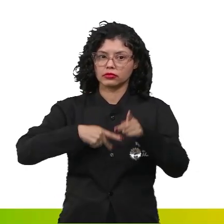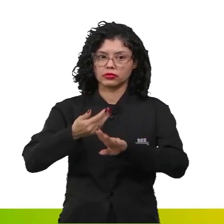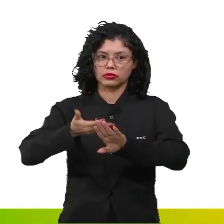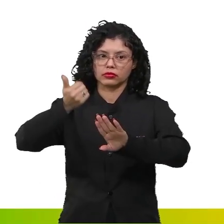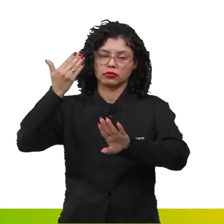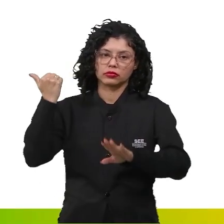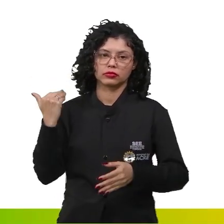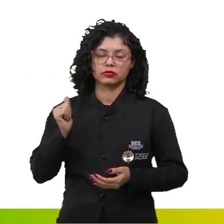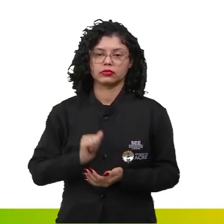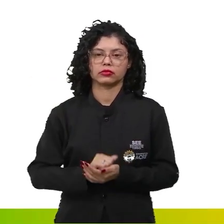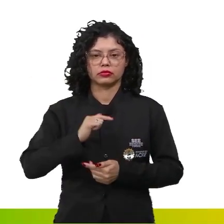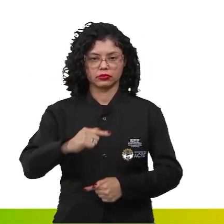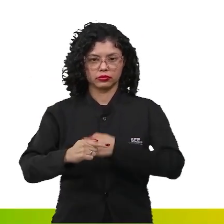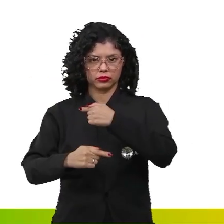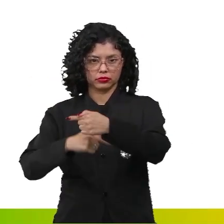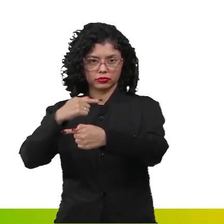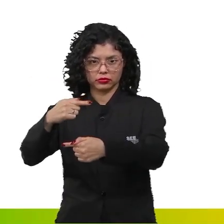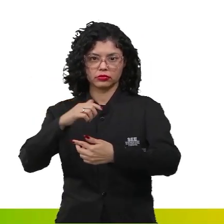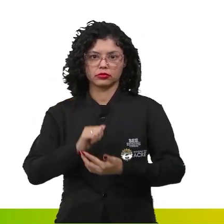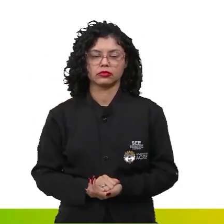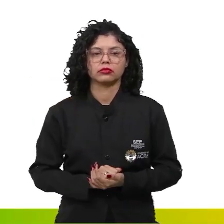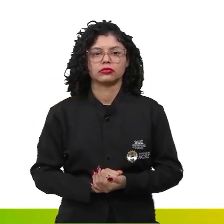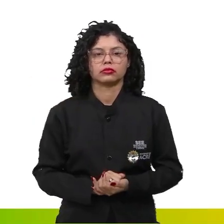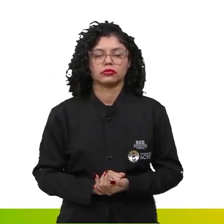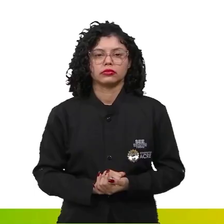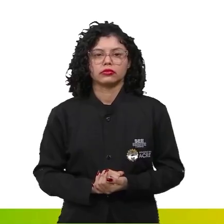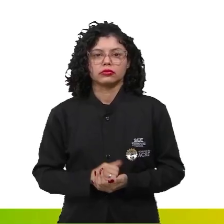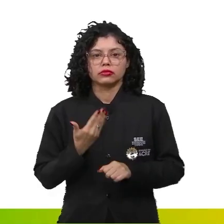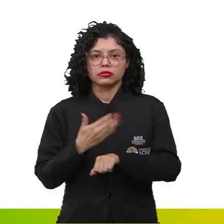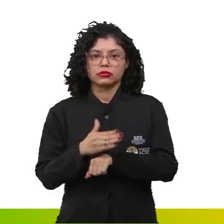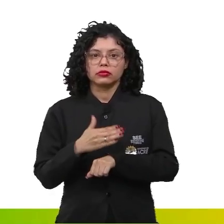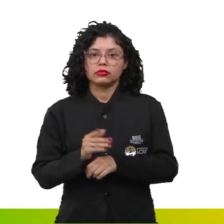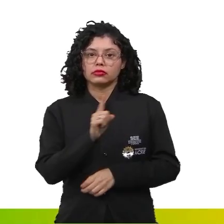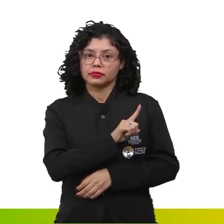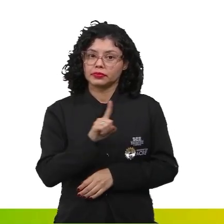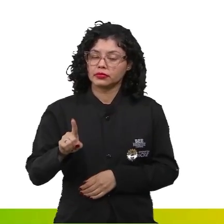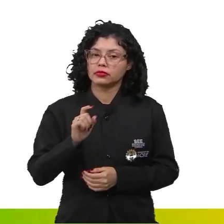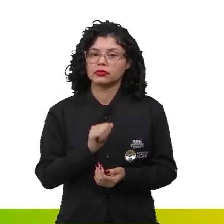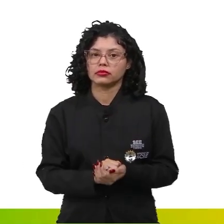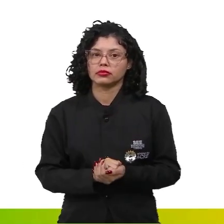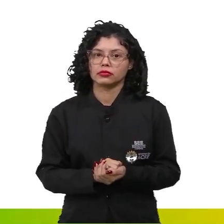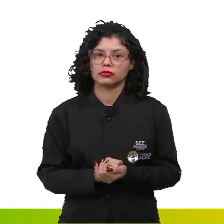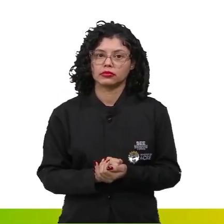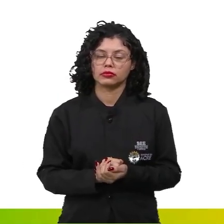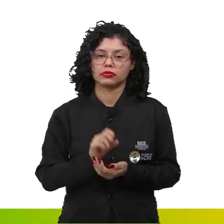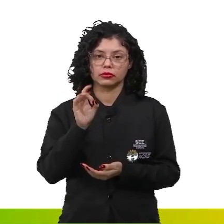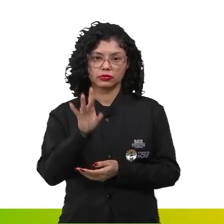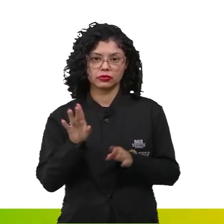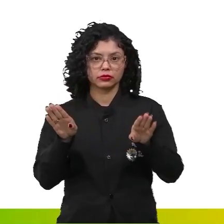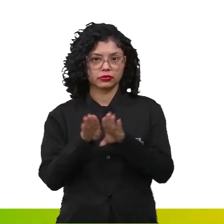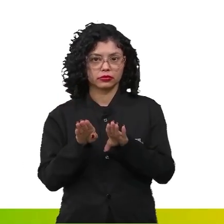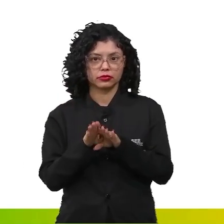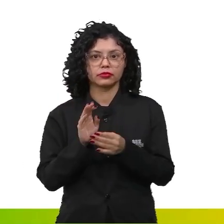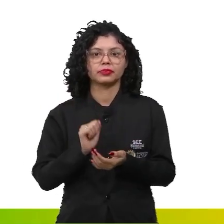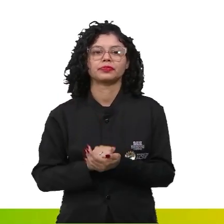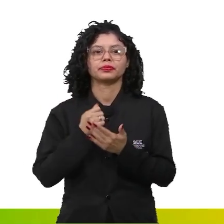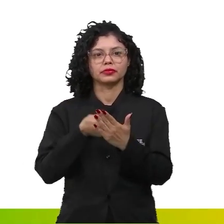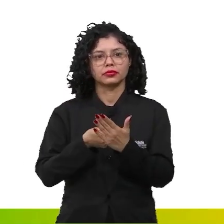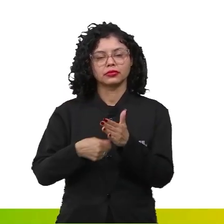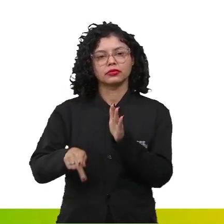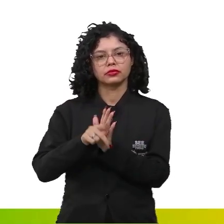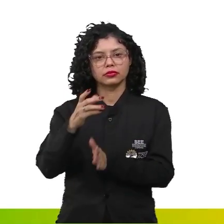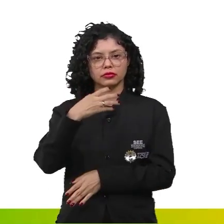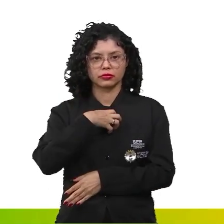jogo popular passado de geração em geração. Essa prática não só diverte, mas também reforça